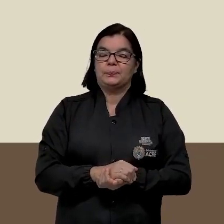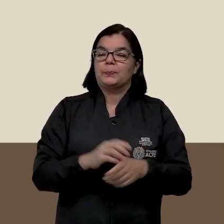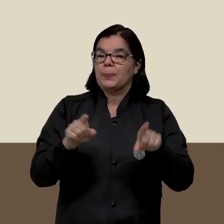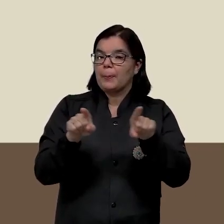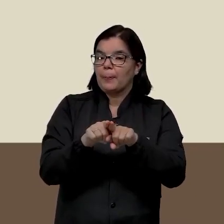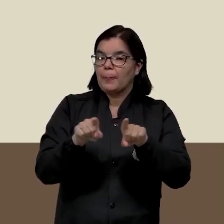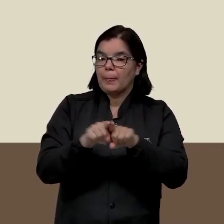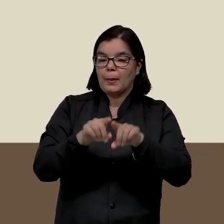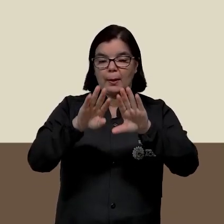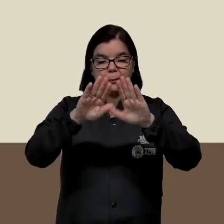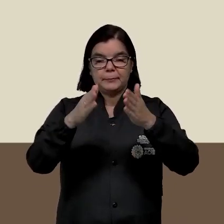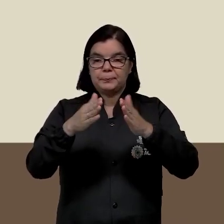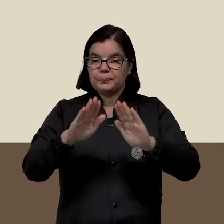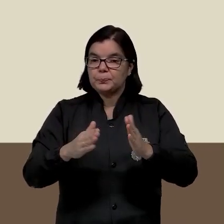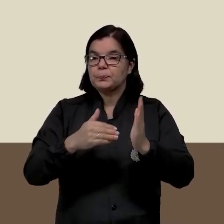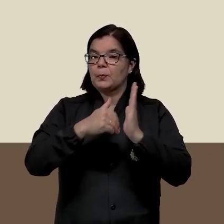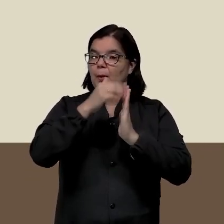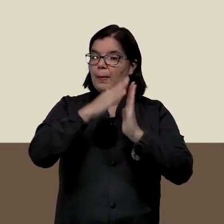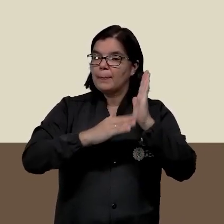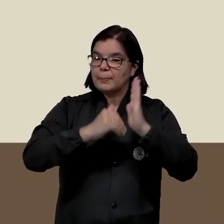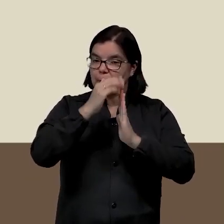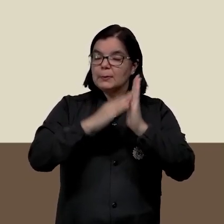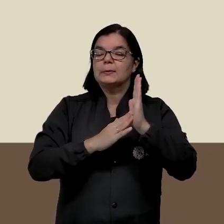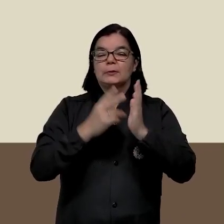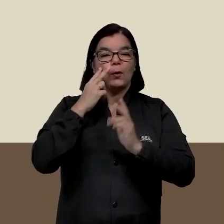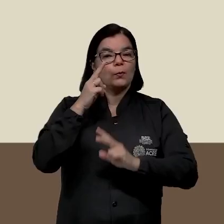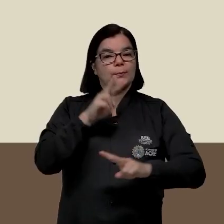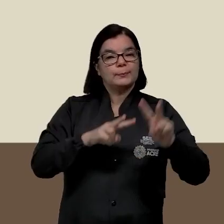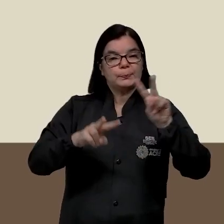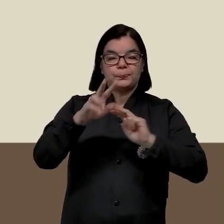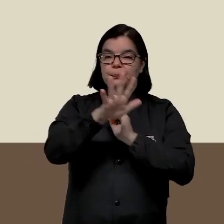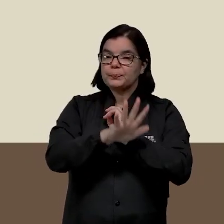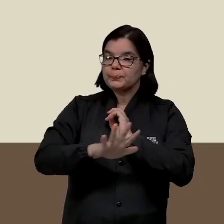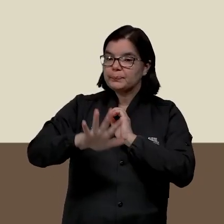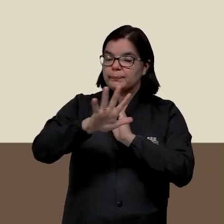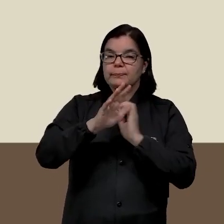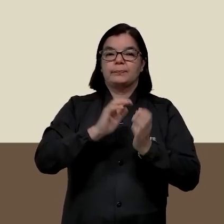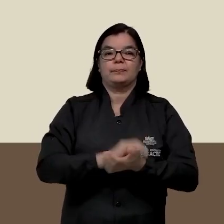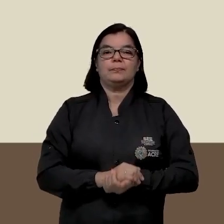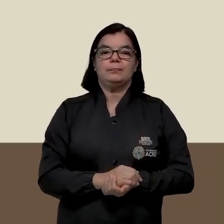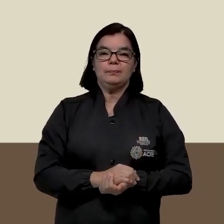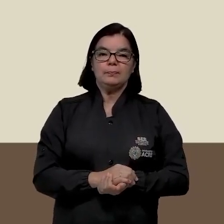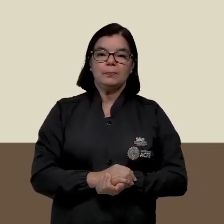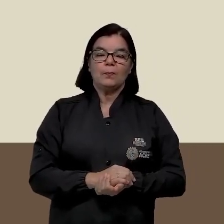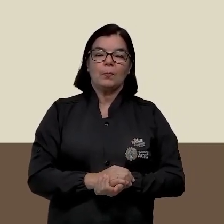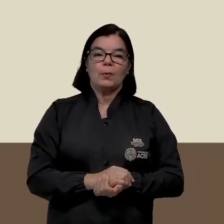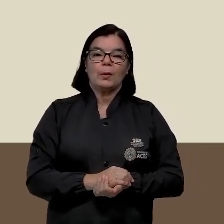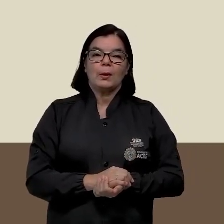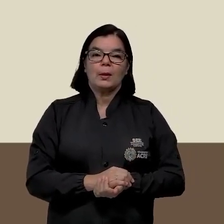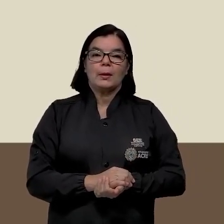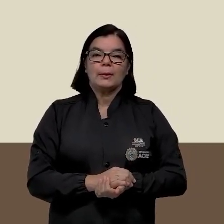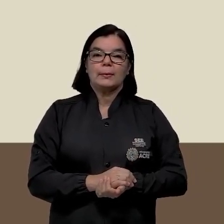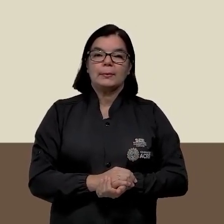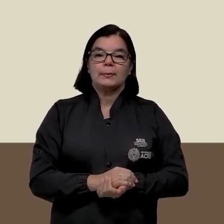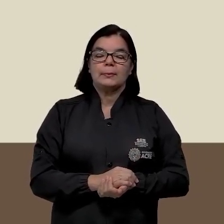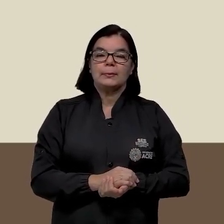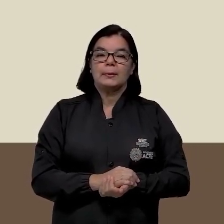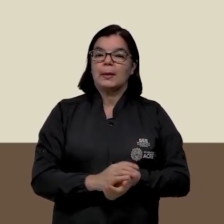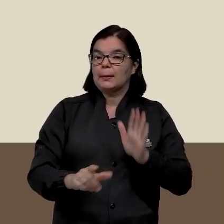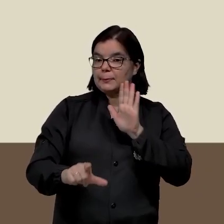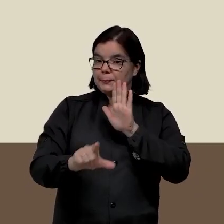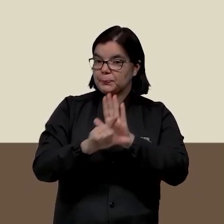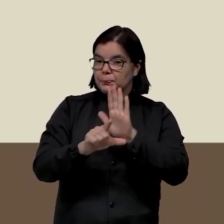também esculturas, pinturas, as artes visuais de modo geral, né? Aí, a